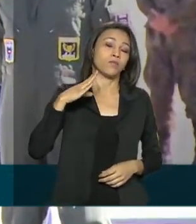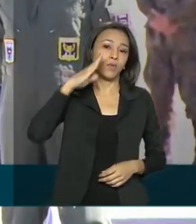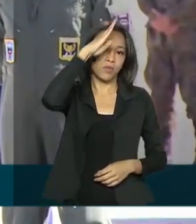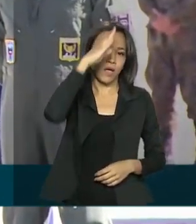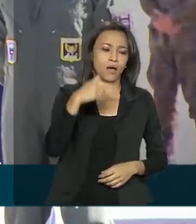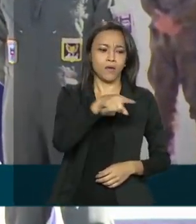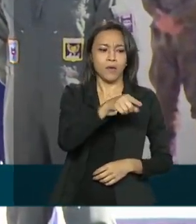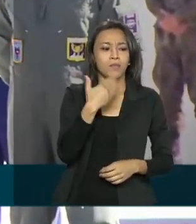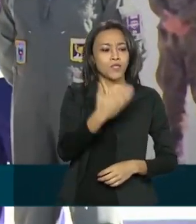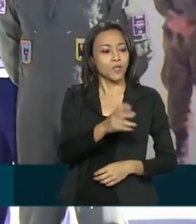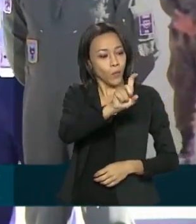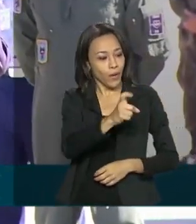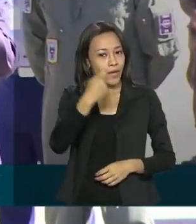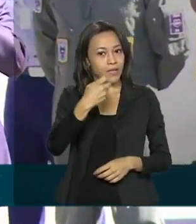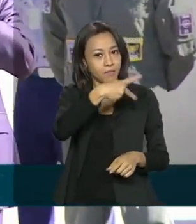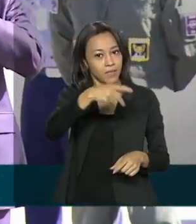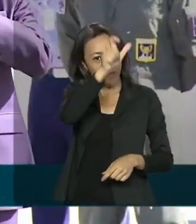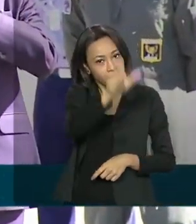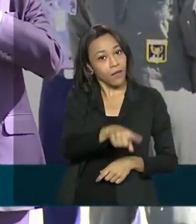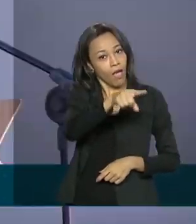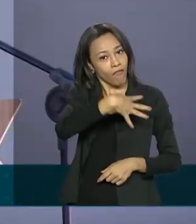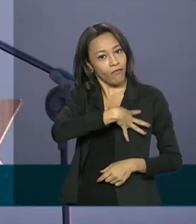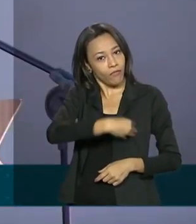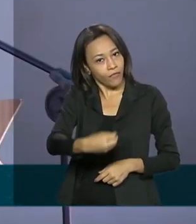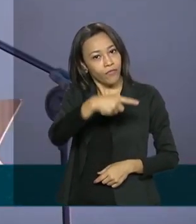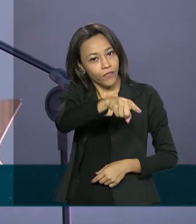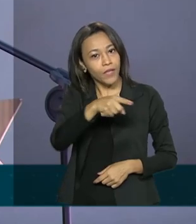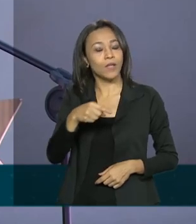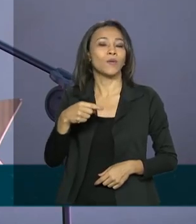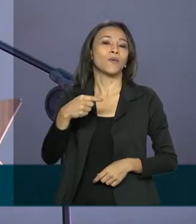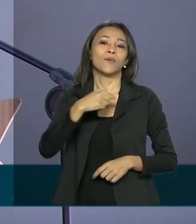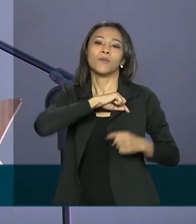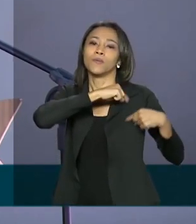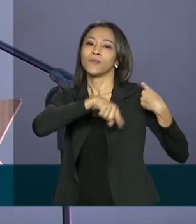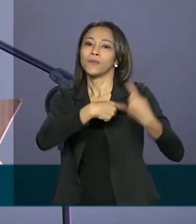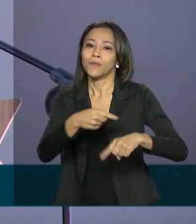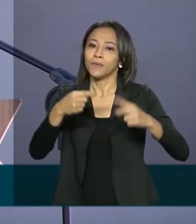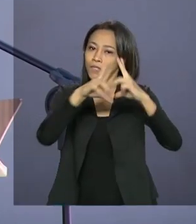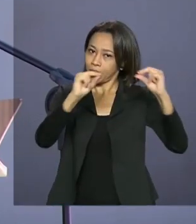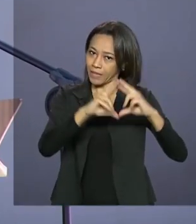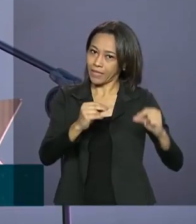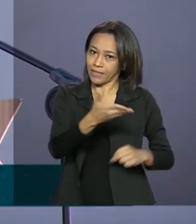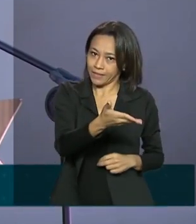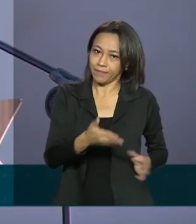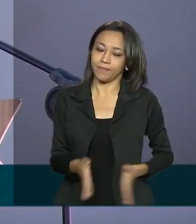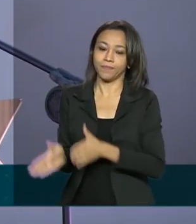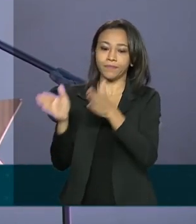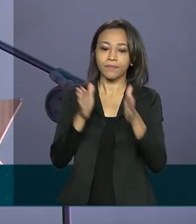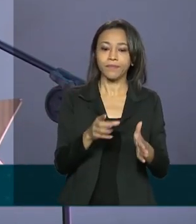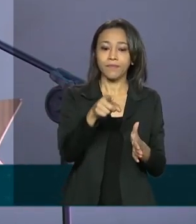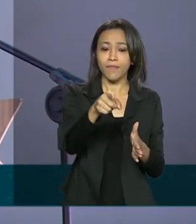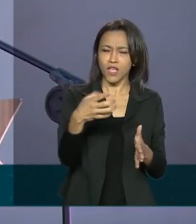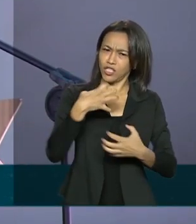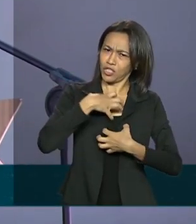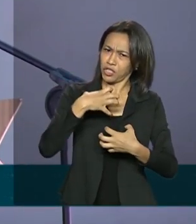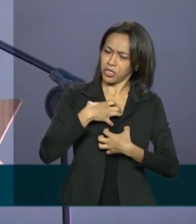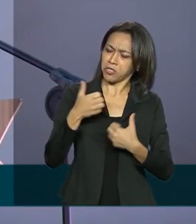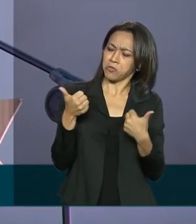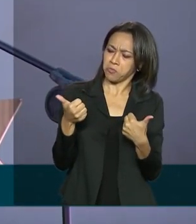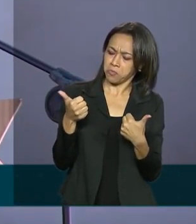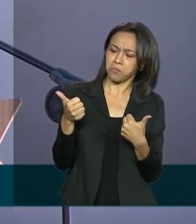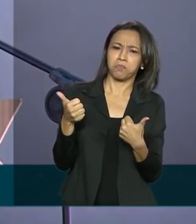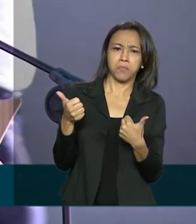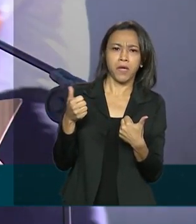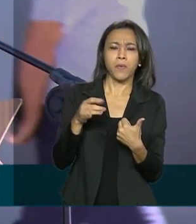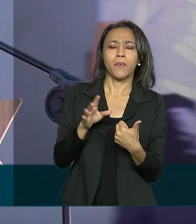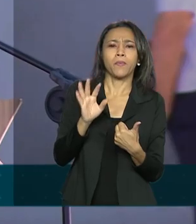-presidente Michel Temer, que é filho de libaneses. Com esse gesto também dá um exemplo para o Brasil. Acho